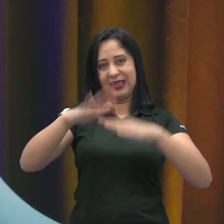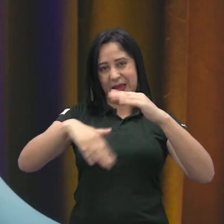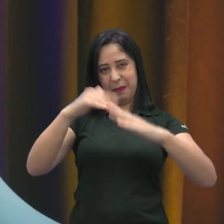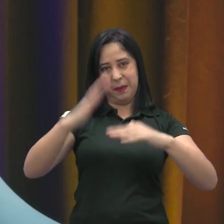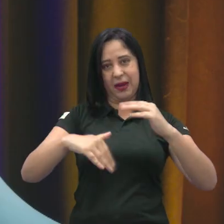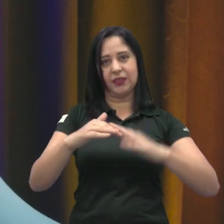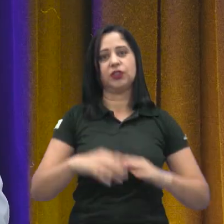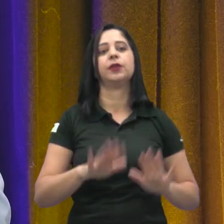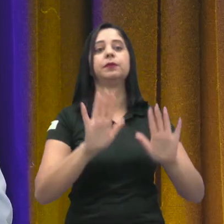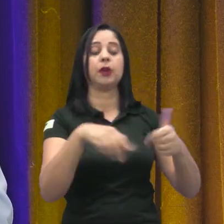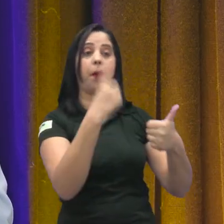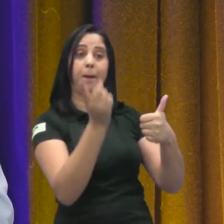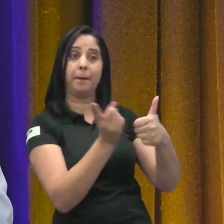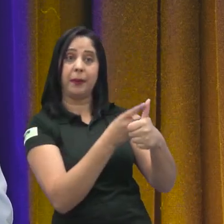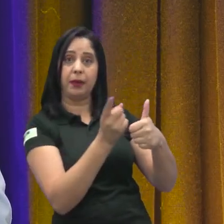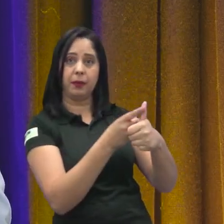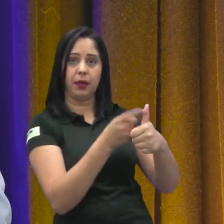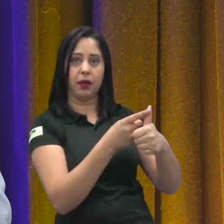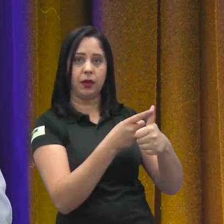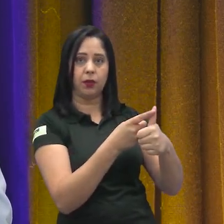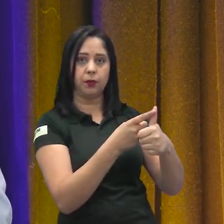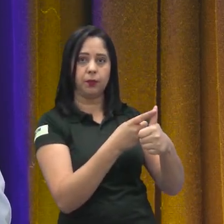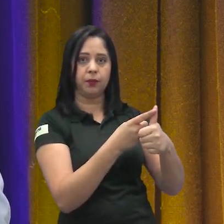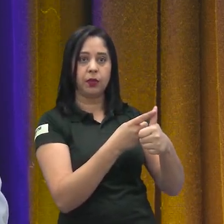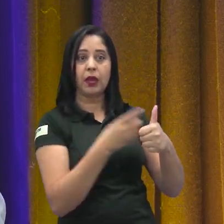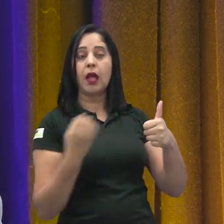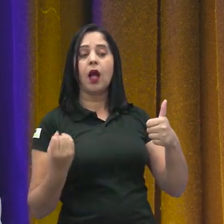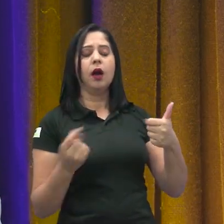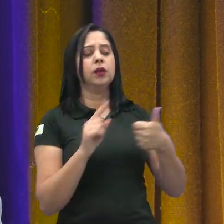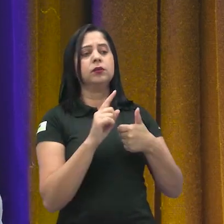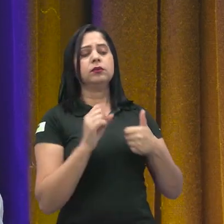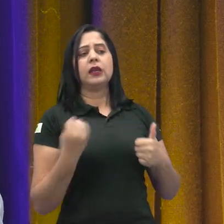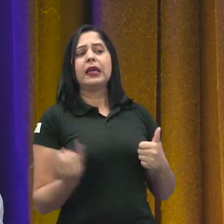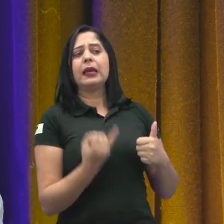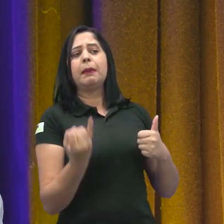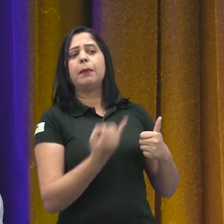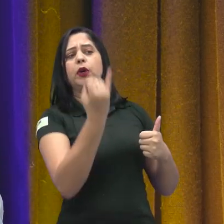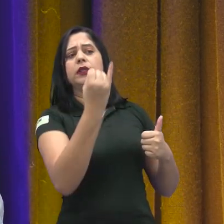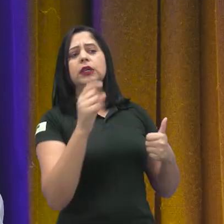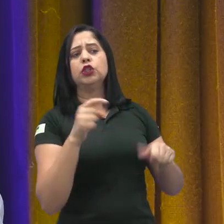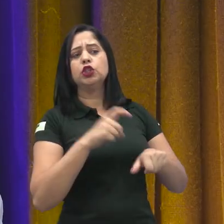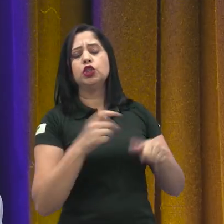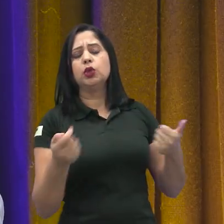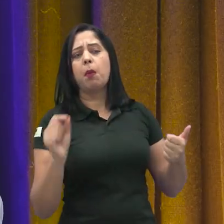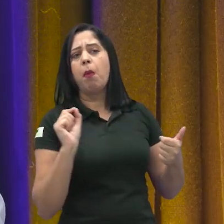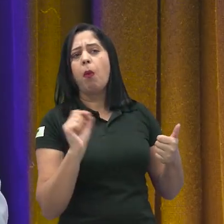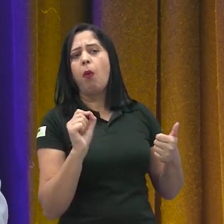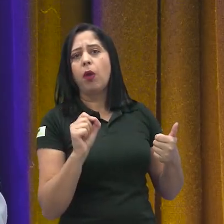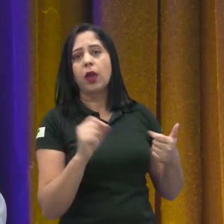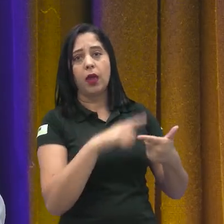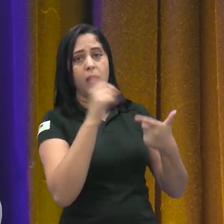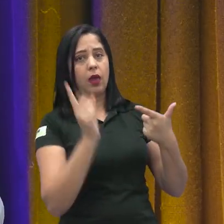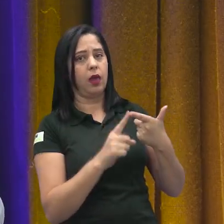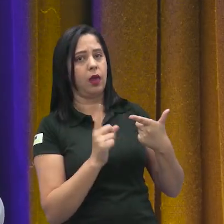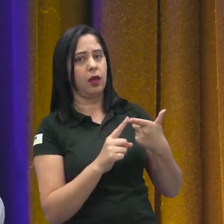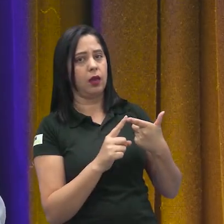dia a dia deles. Bom, o primeiro passo é o que realmente importa, né, naquele momento. Segundo passo, o que eu